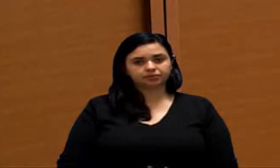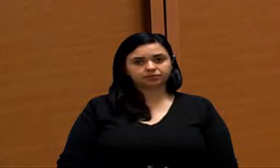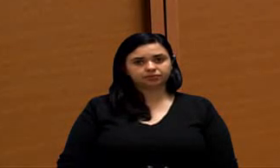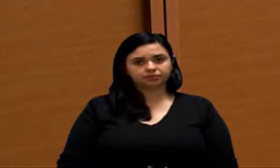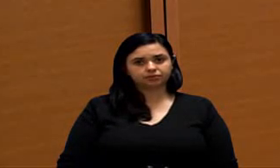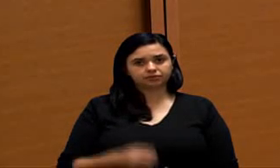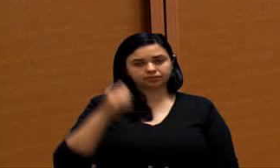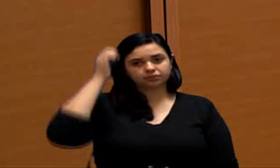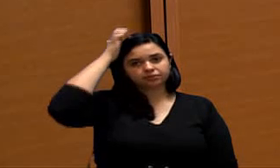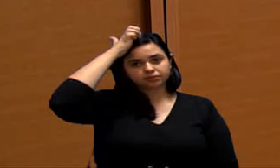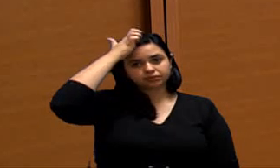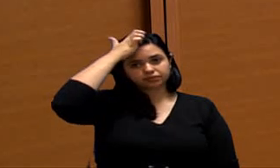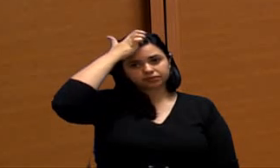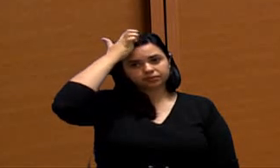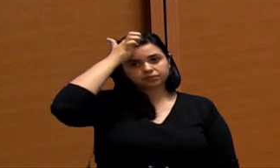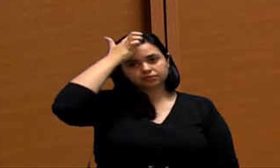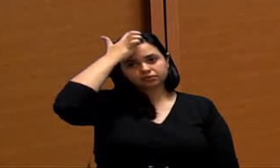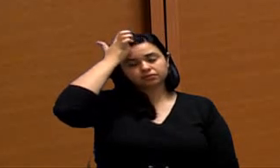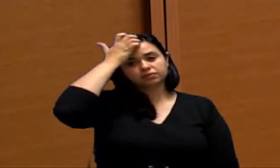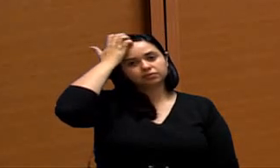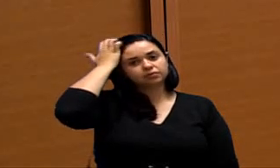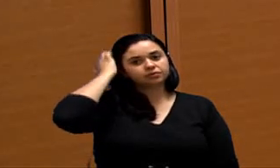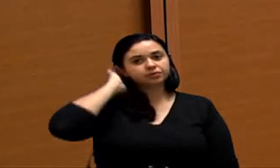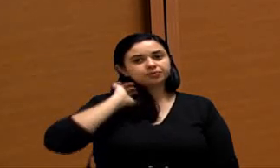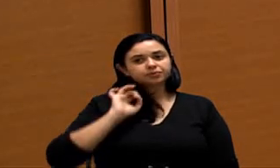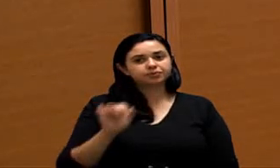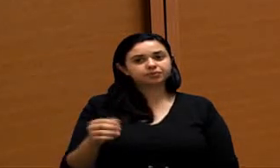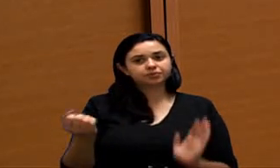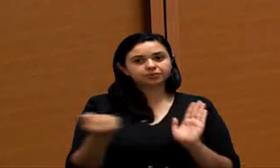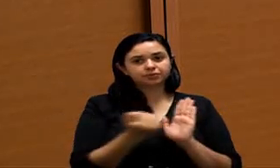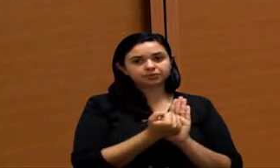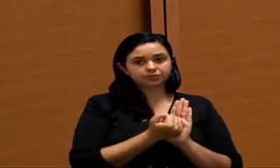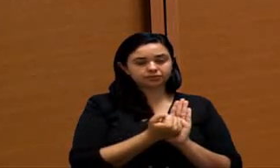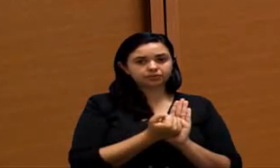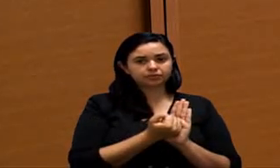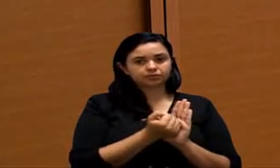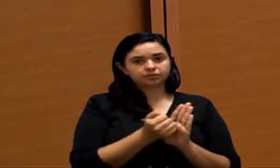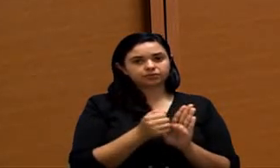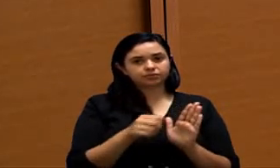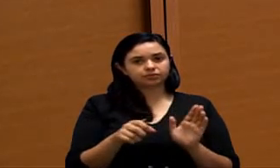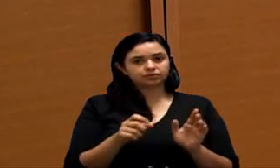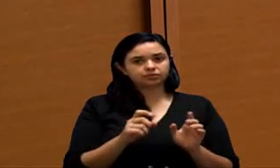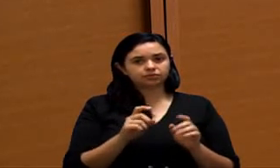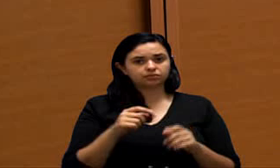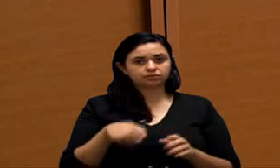O voto é título de cidadão, sim.